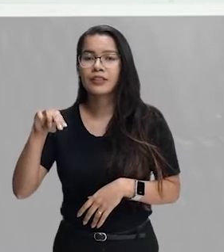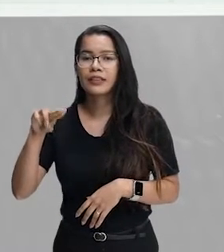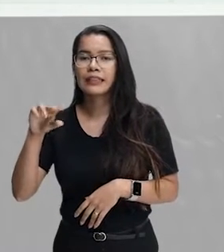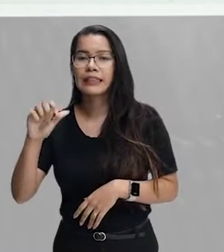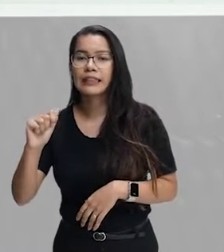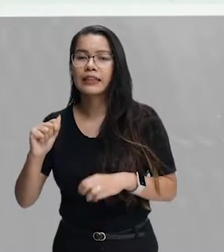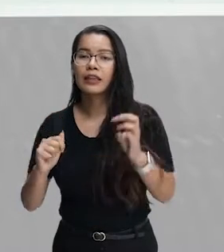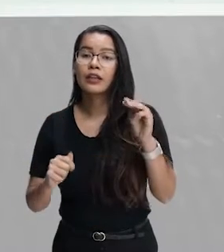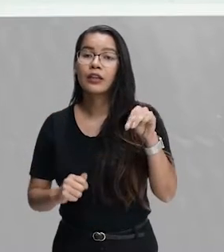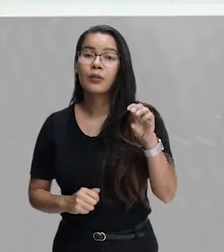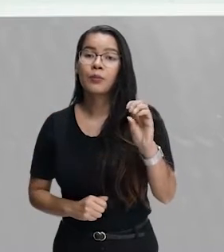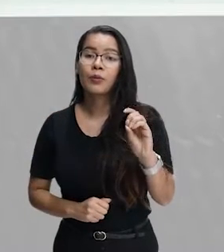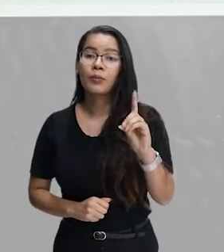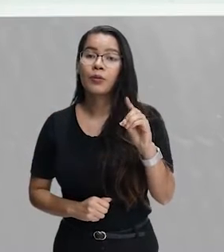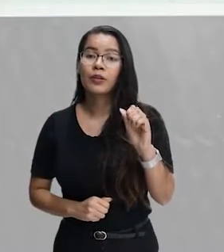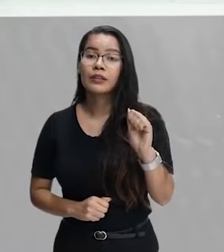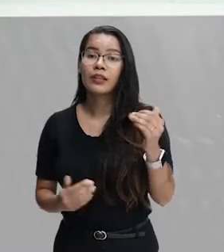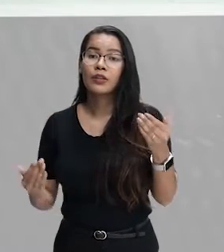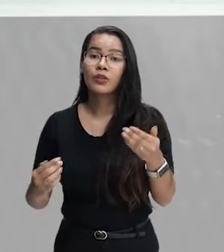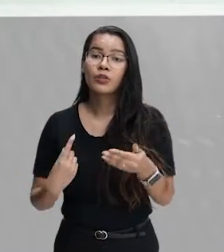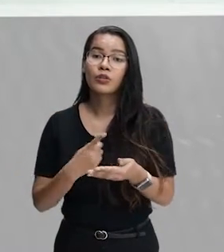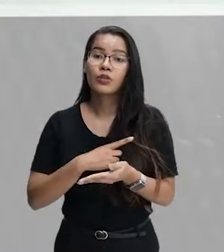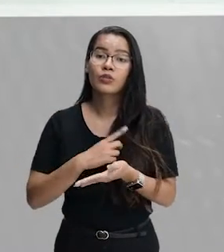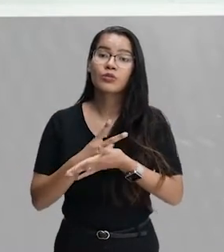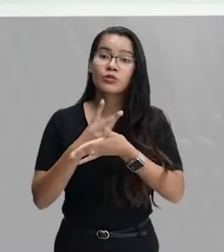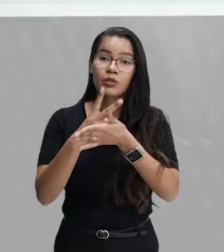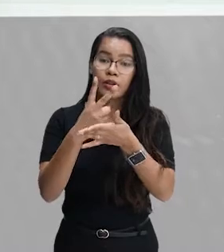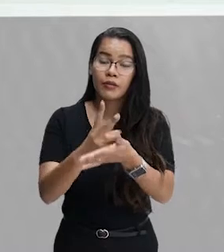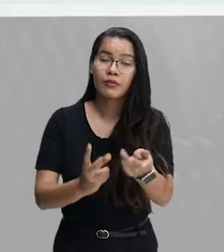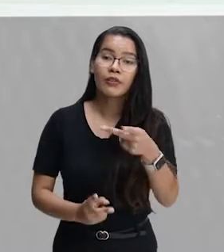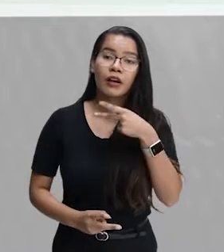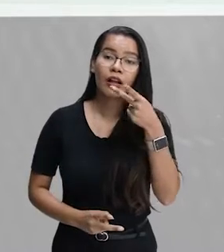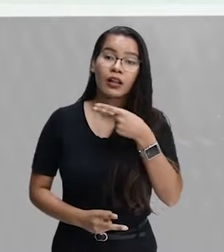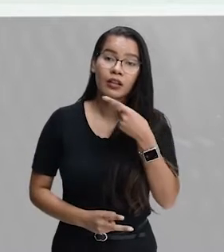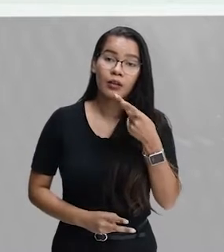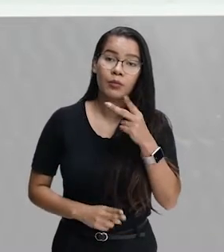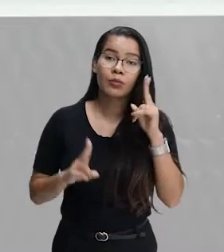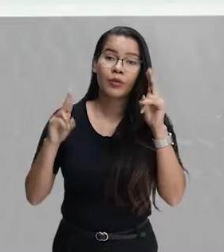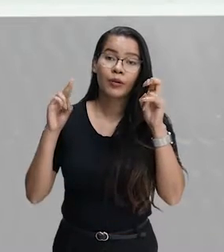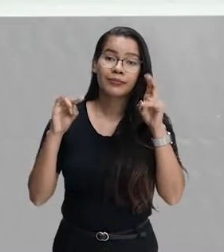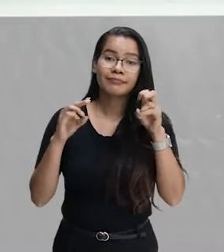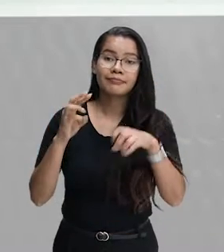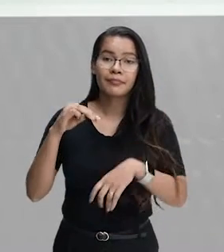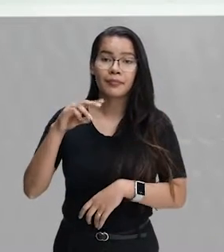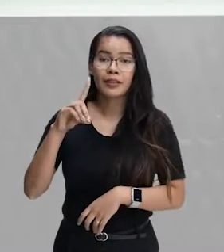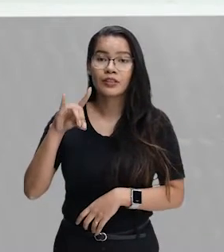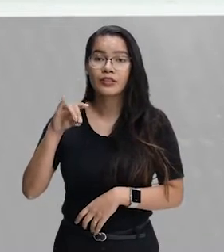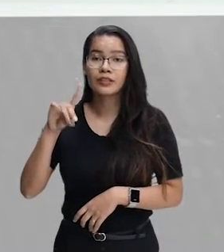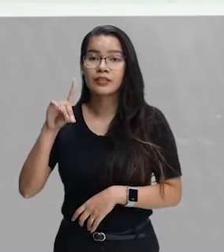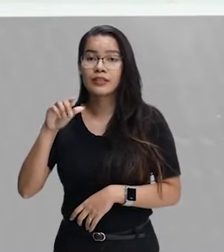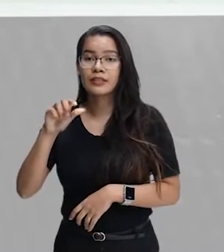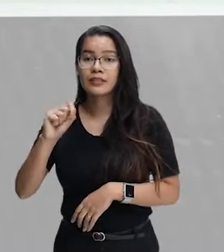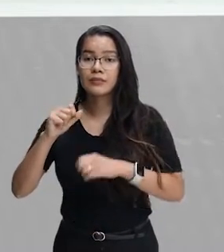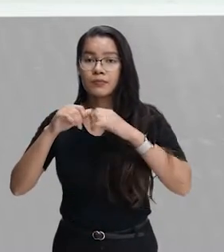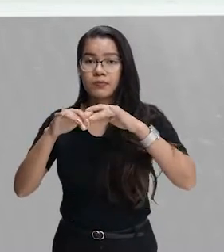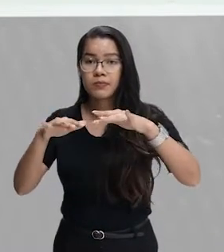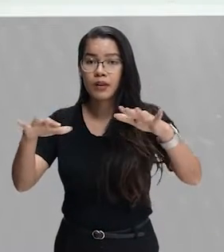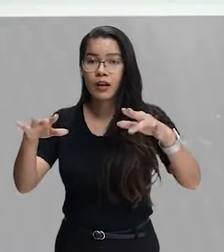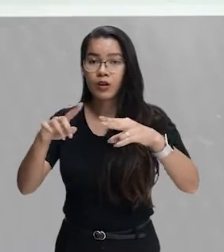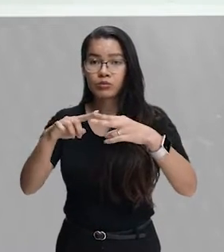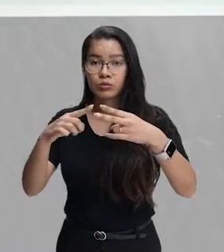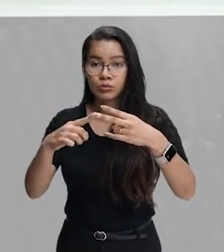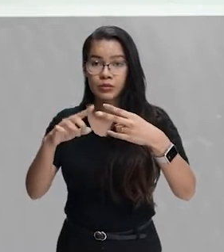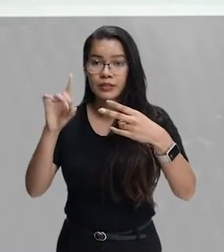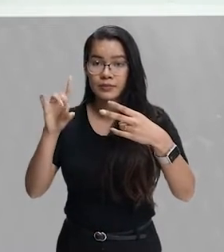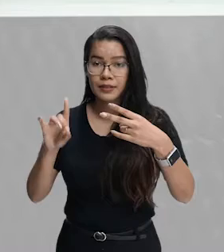a falar das medidas de dispersão. No caso, são duas principais medidas de dispersão, as que corresponde ao